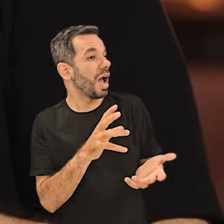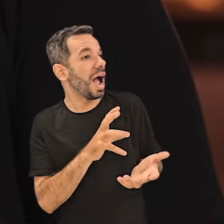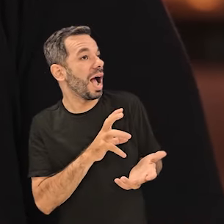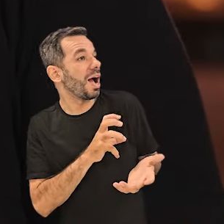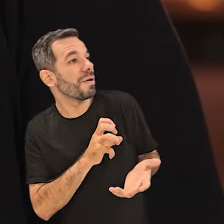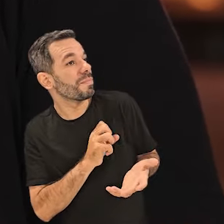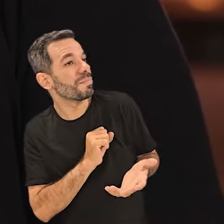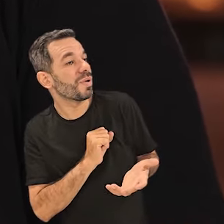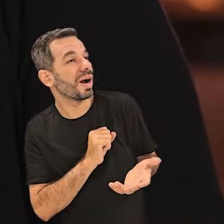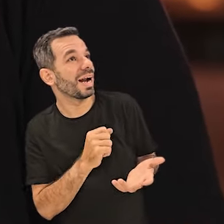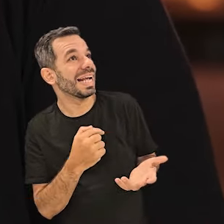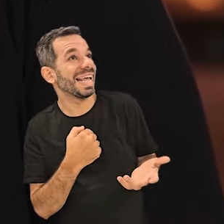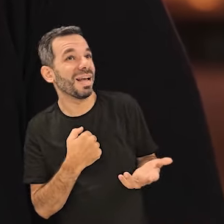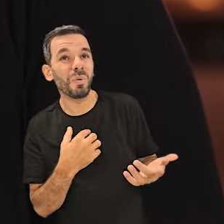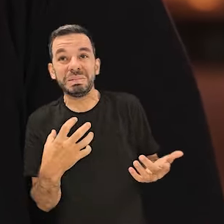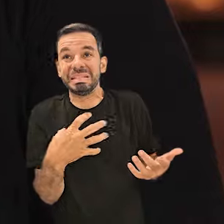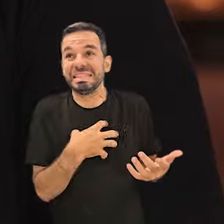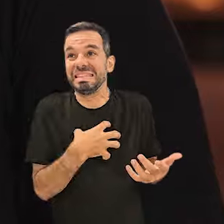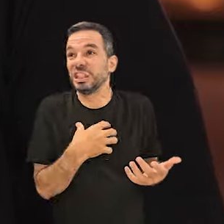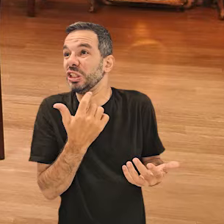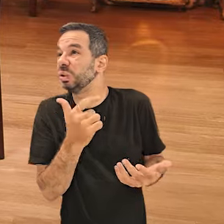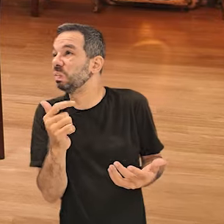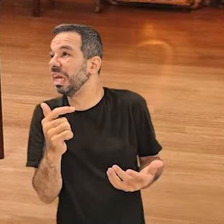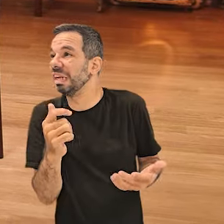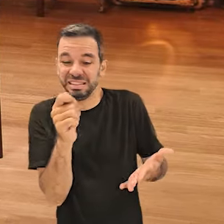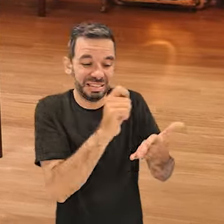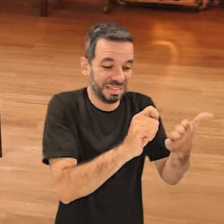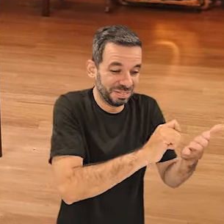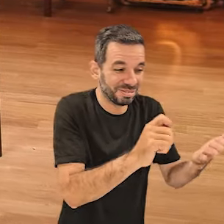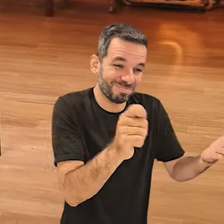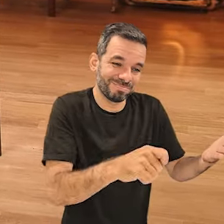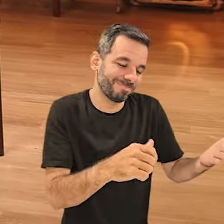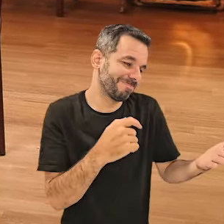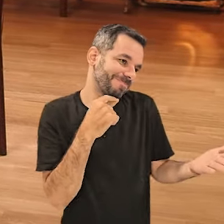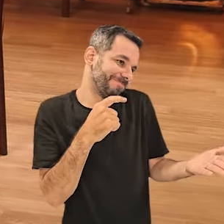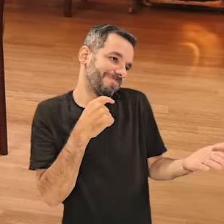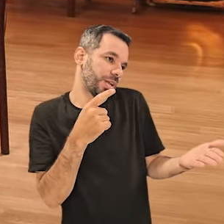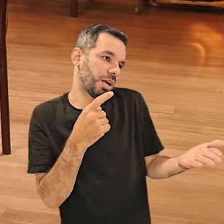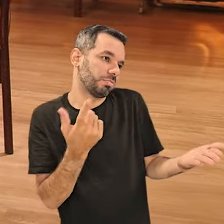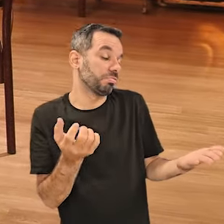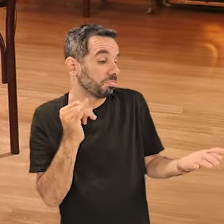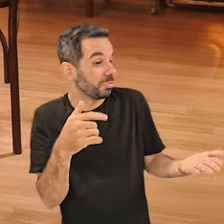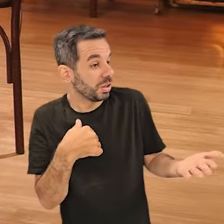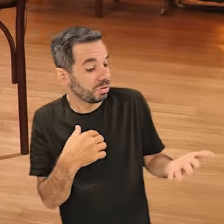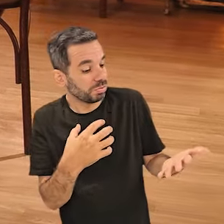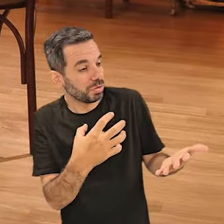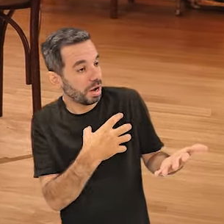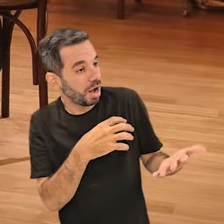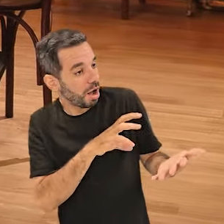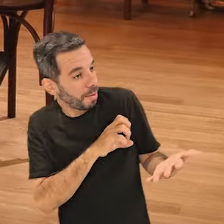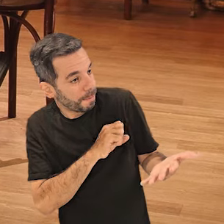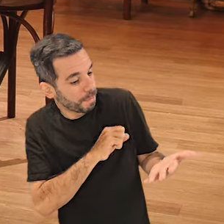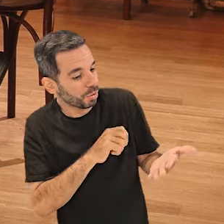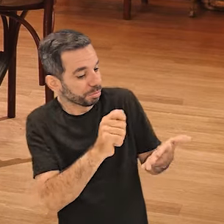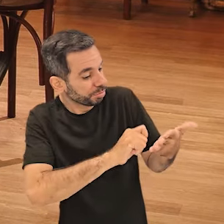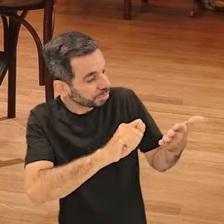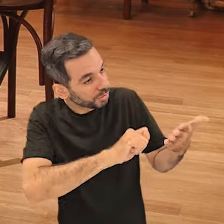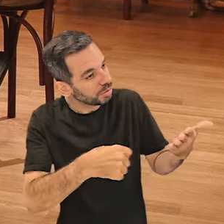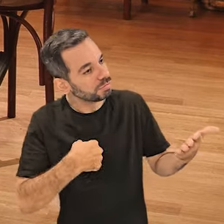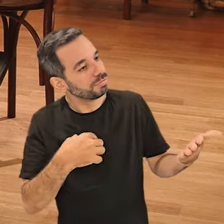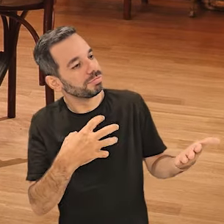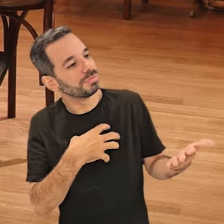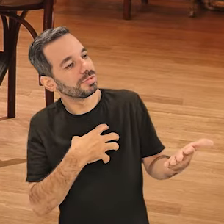fala quando você escreve de algo que você não sente. É difícil, né? Mas poesia, né? Então tem no Menestrel, tem